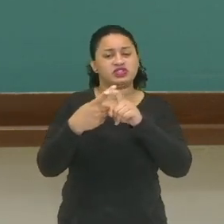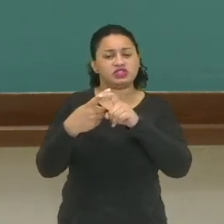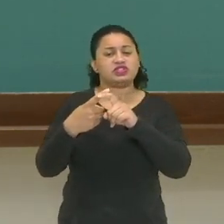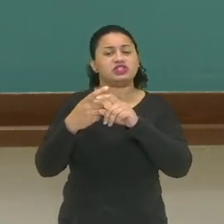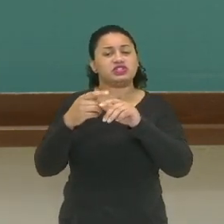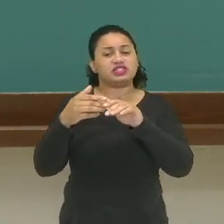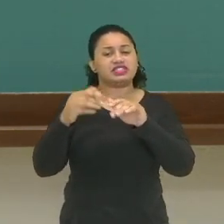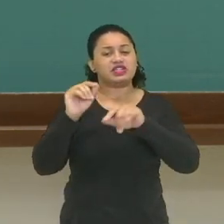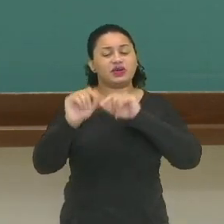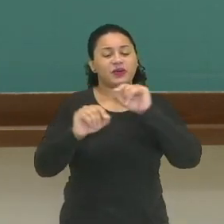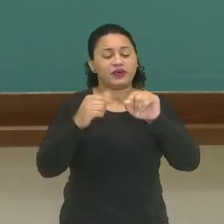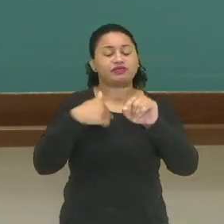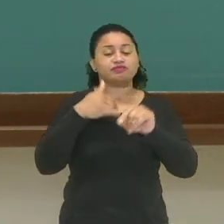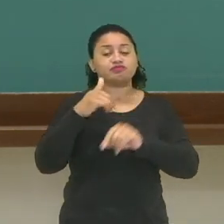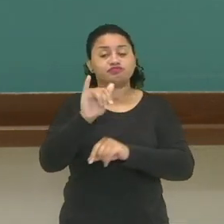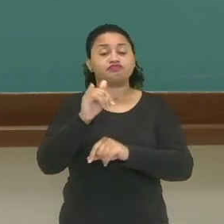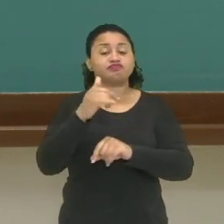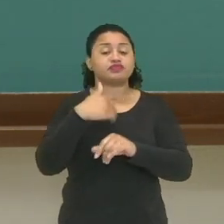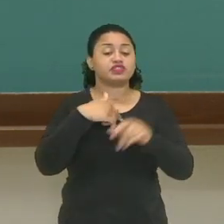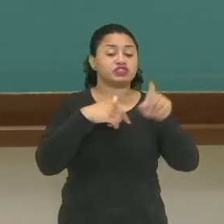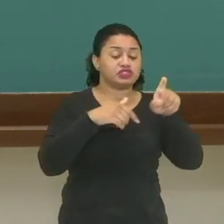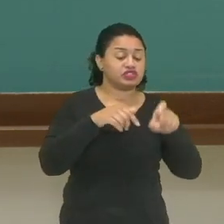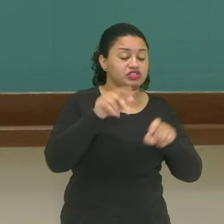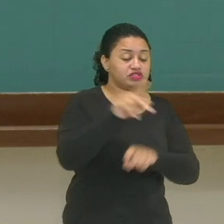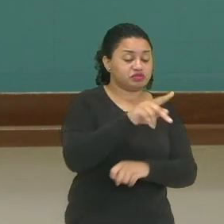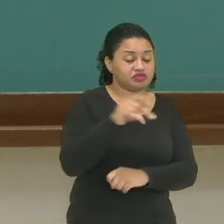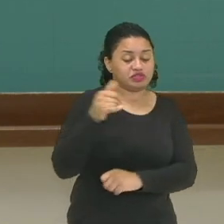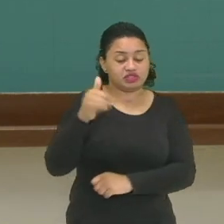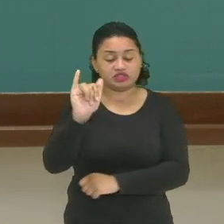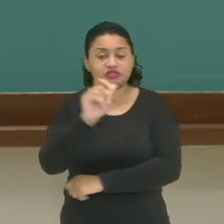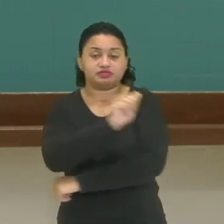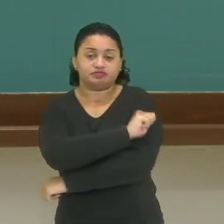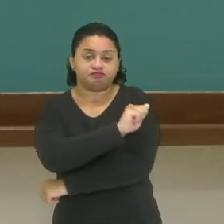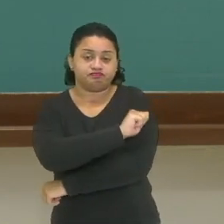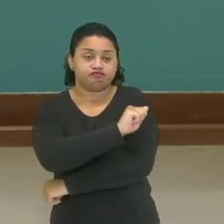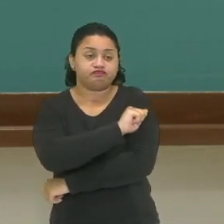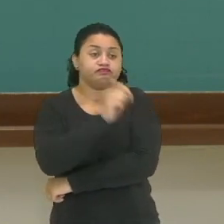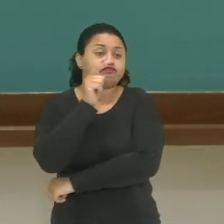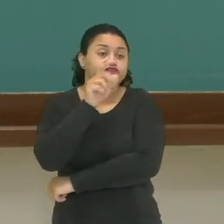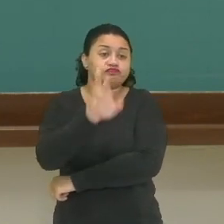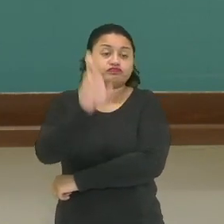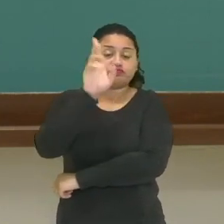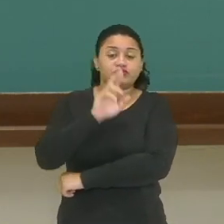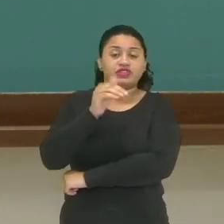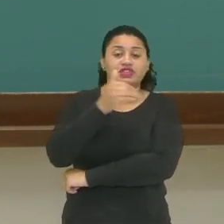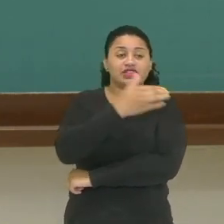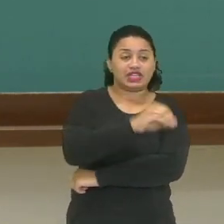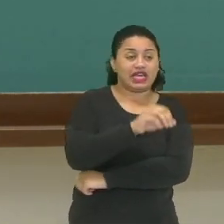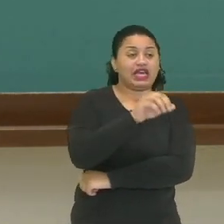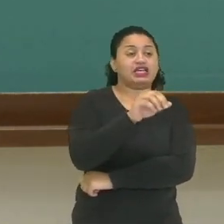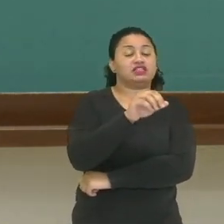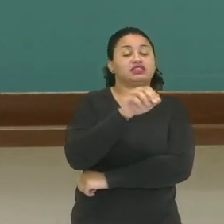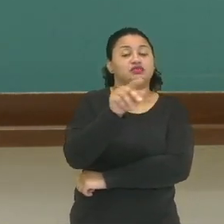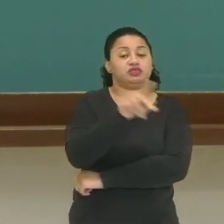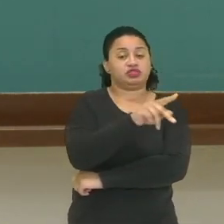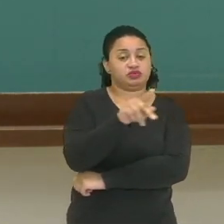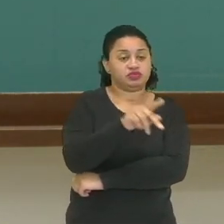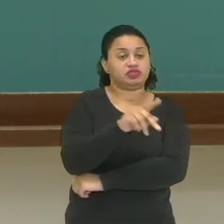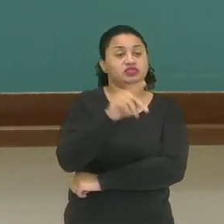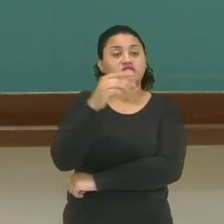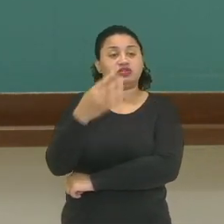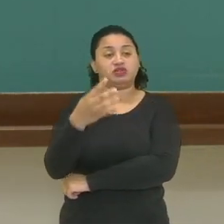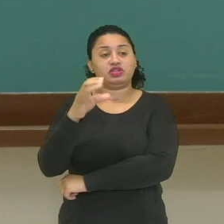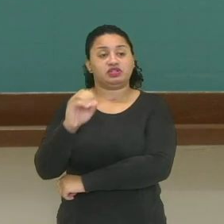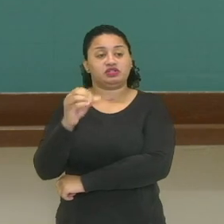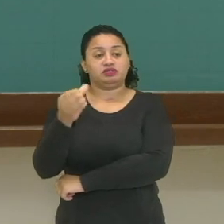onde x eram os professores, y os alunos. Eu cheguei no resultado de 10 para os professores e